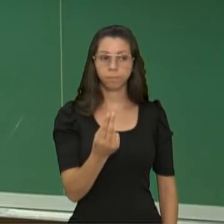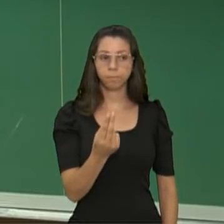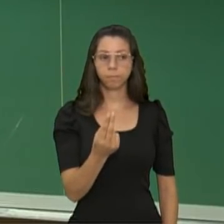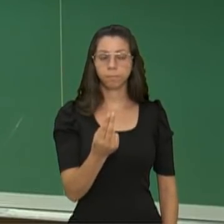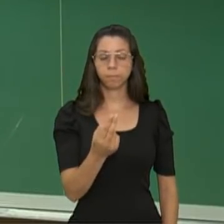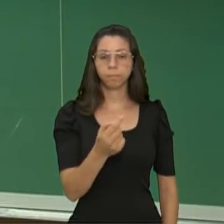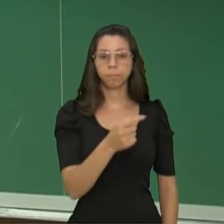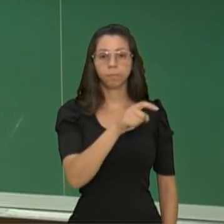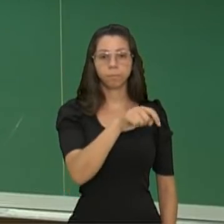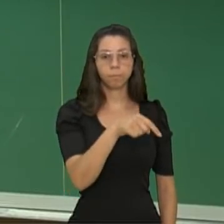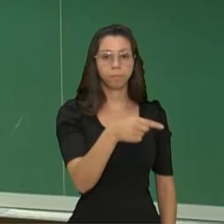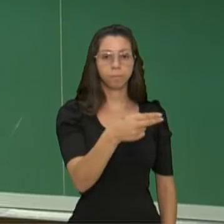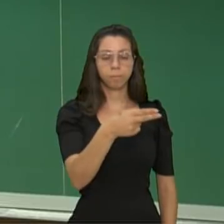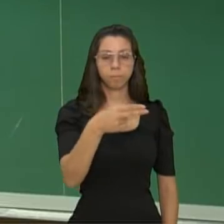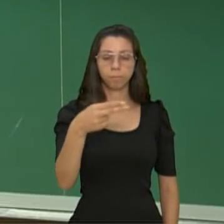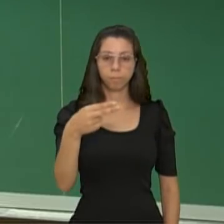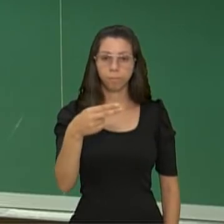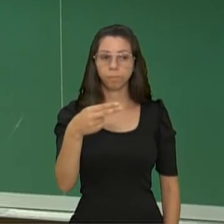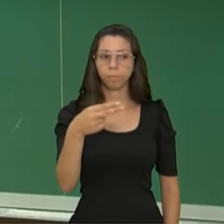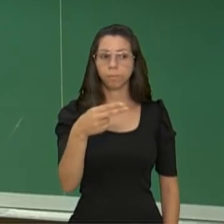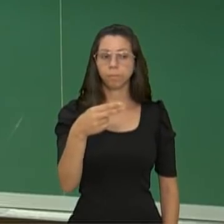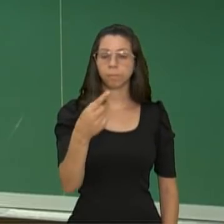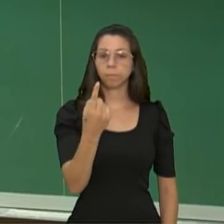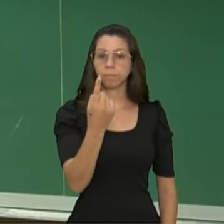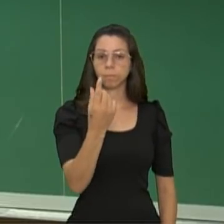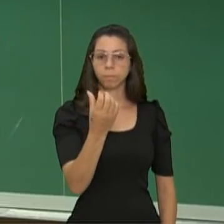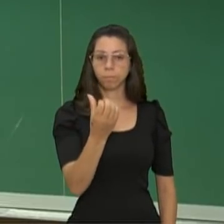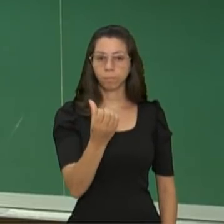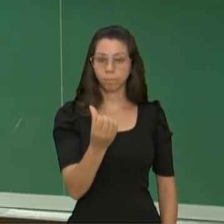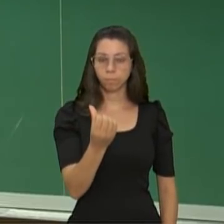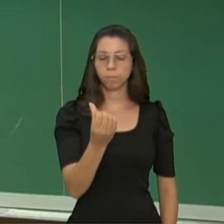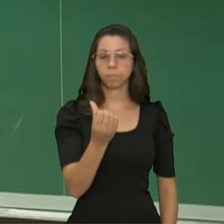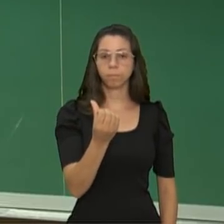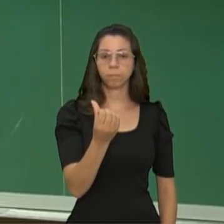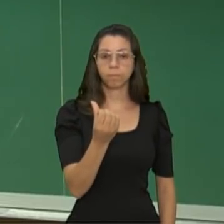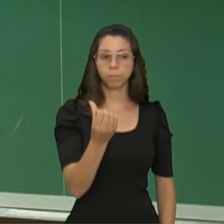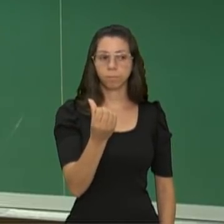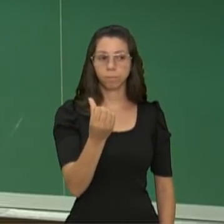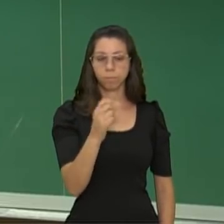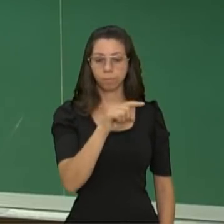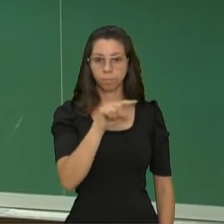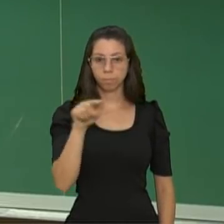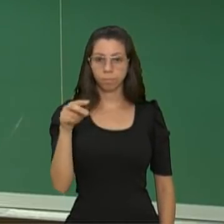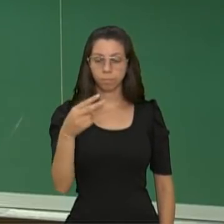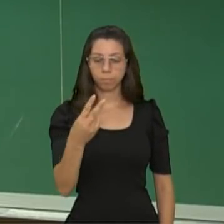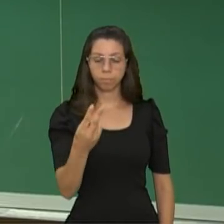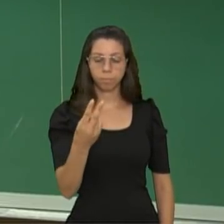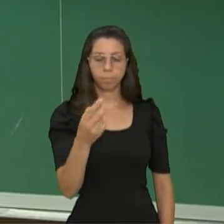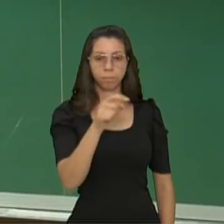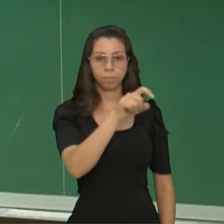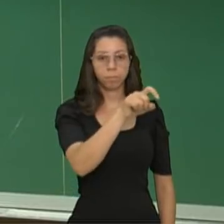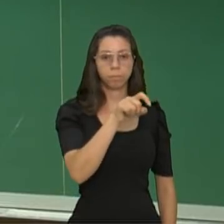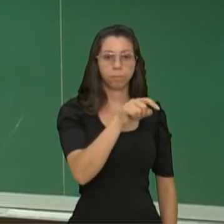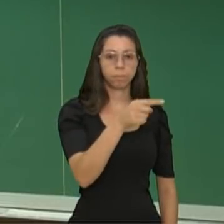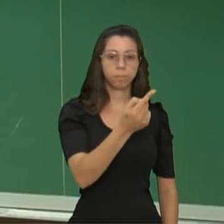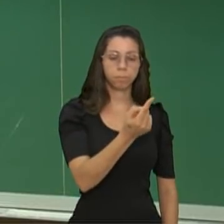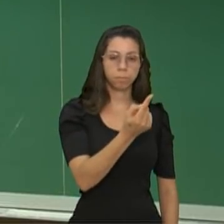X1 igual a 4 mais 12, 16. Dividido por 2. X1 é igual